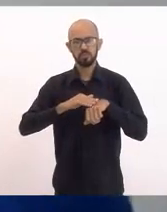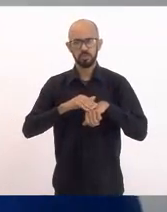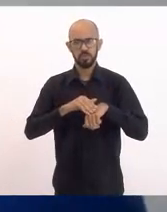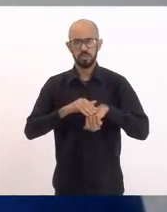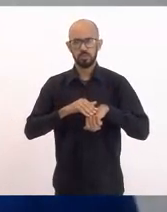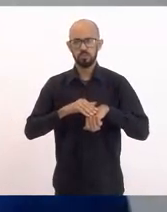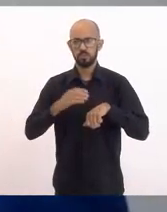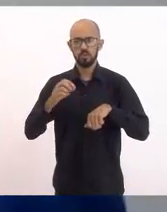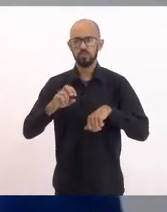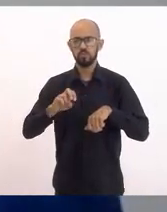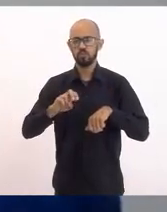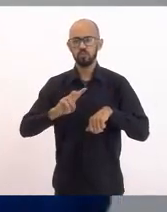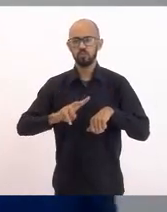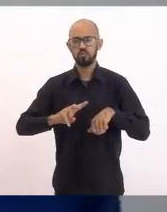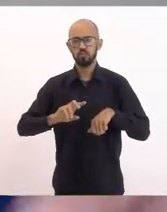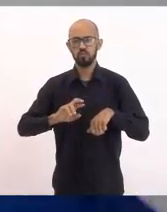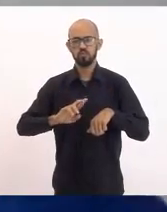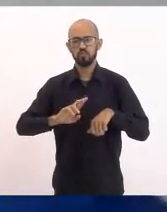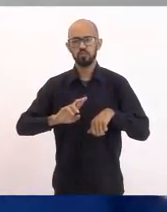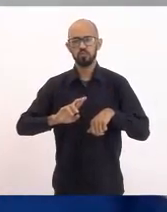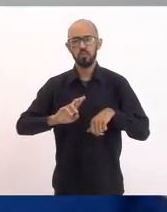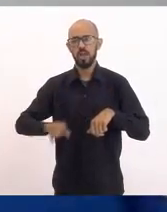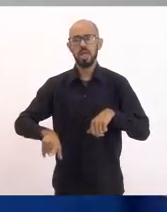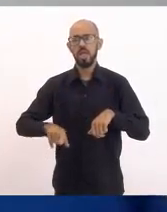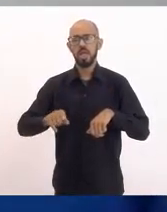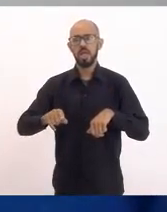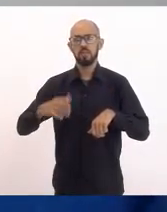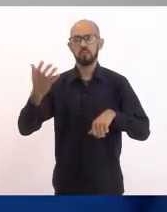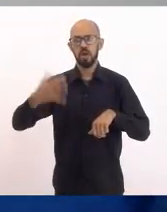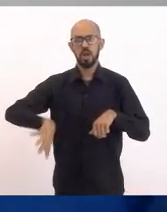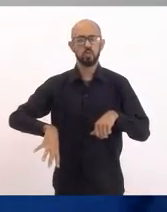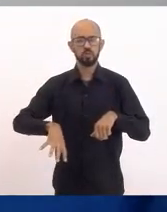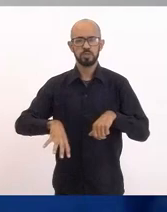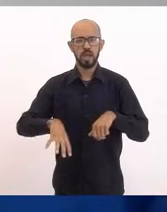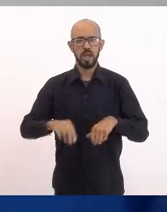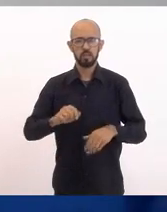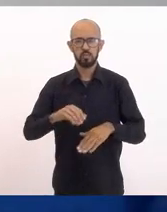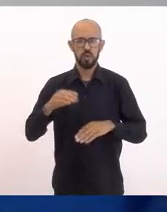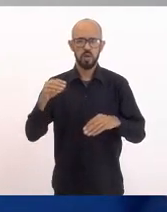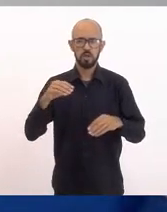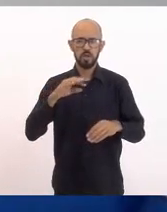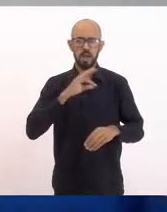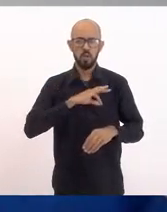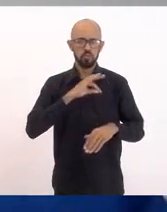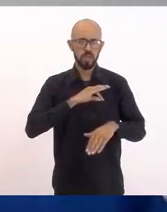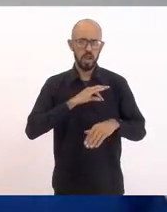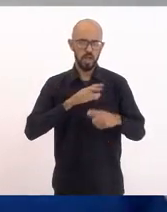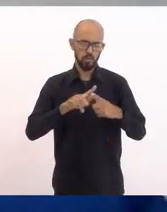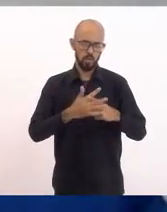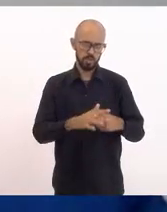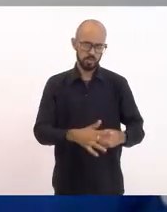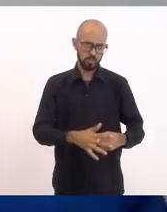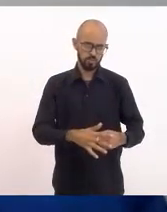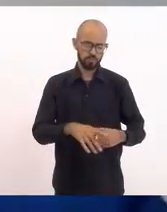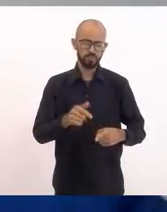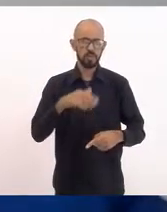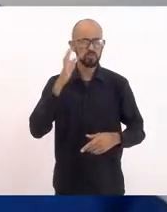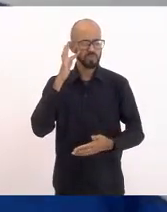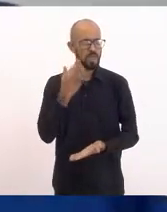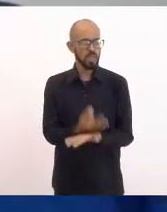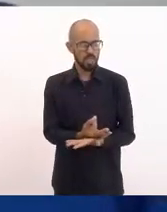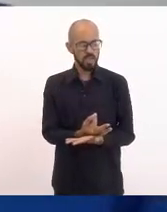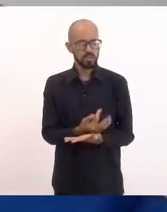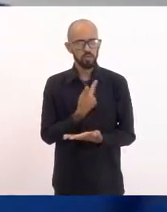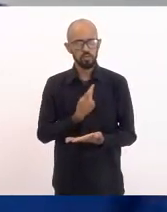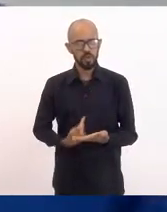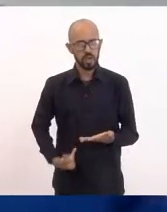foi negado, né, que se fosse dar aumento ou não para a Polícia Militar. Tenho certeza que o governador e nenhum de sua